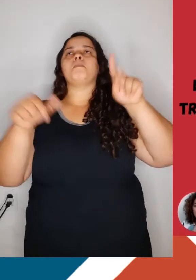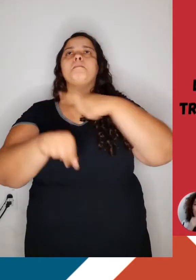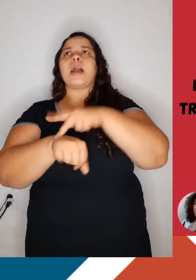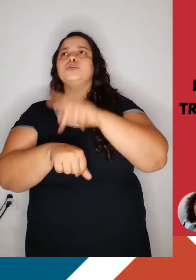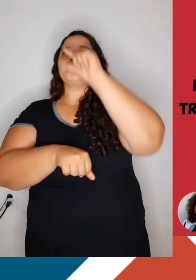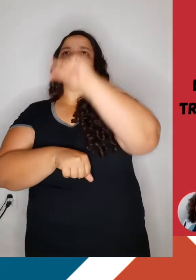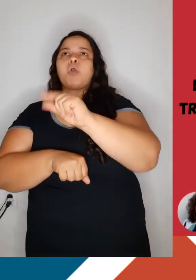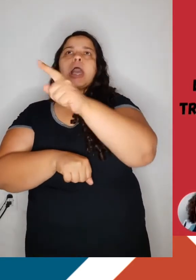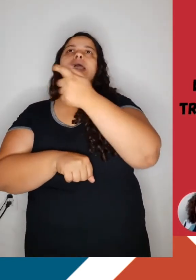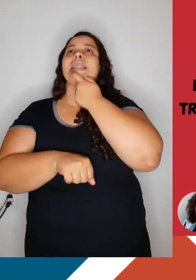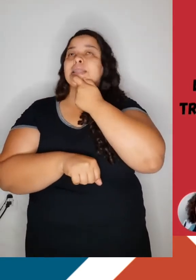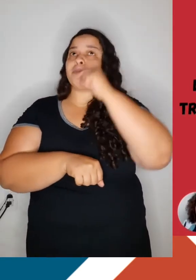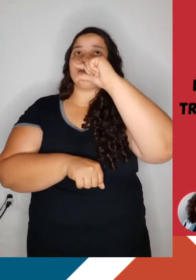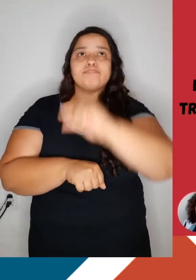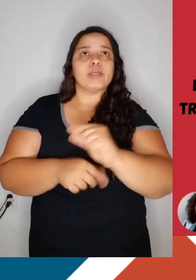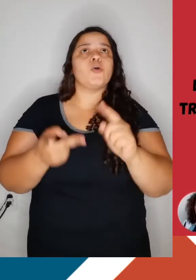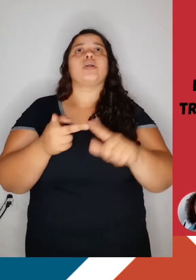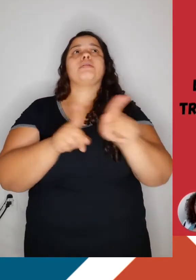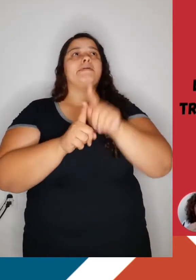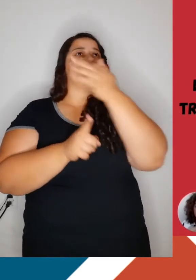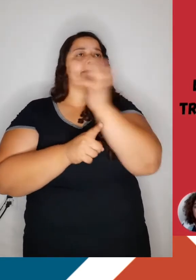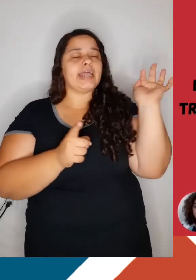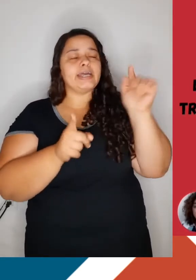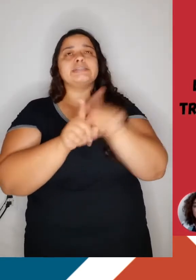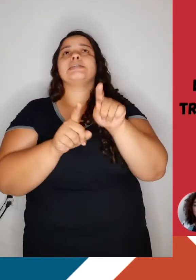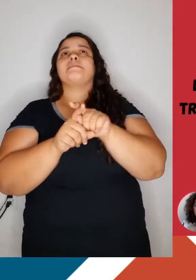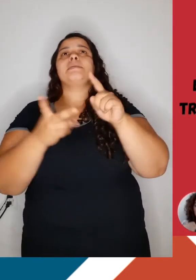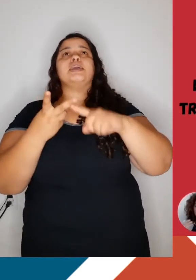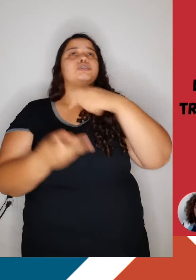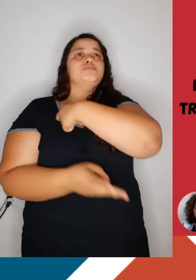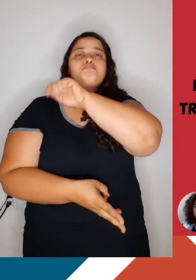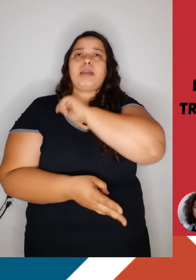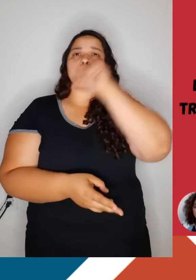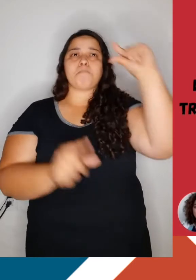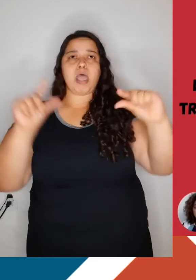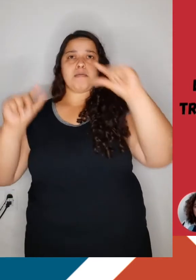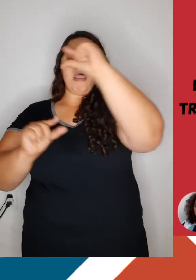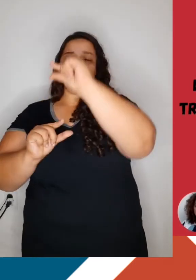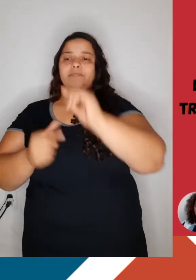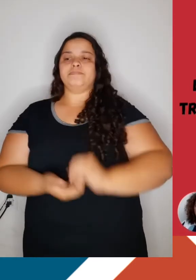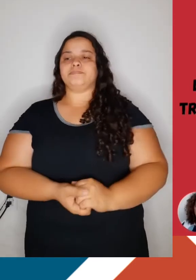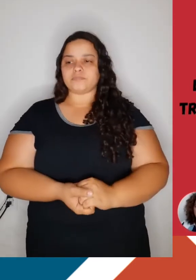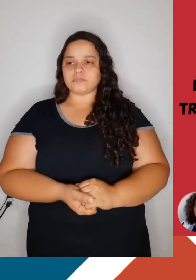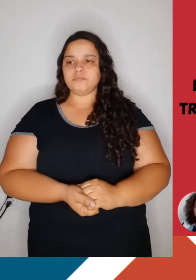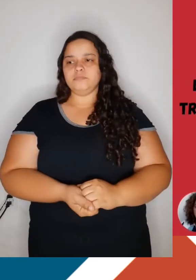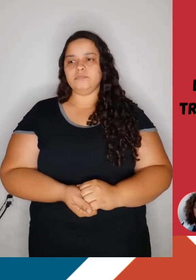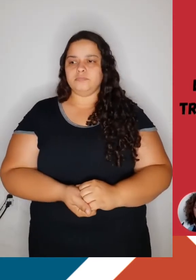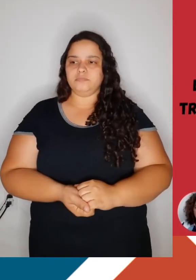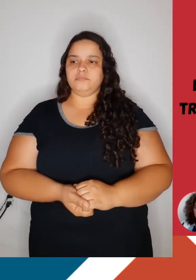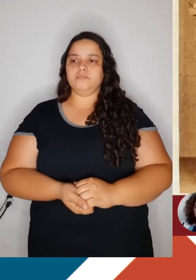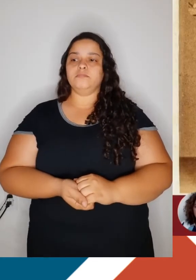nações, como a da Inglaterra e suas colônias, e também da França e até mesmo da Espanha.